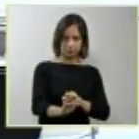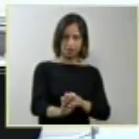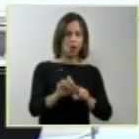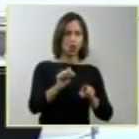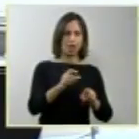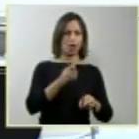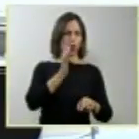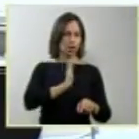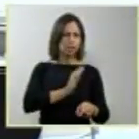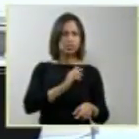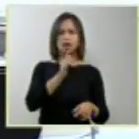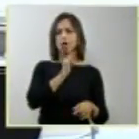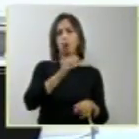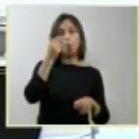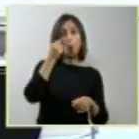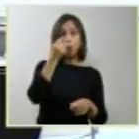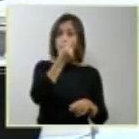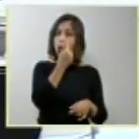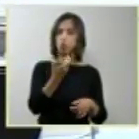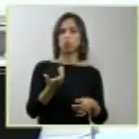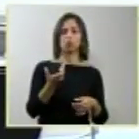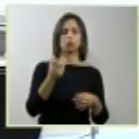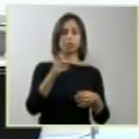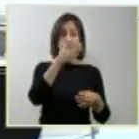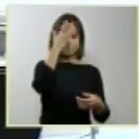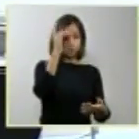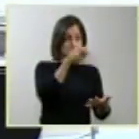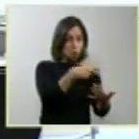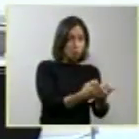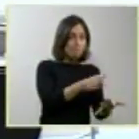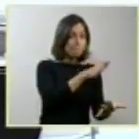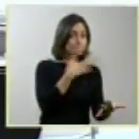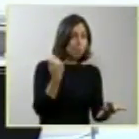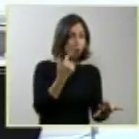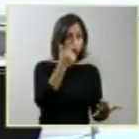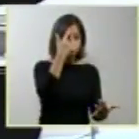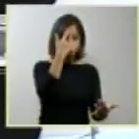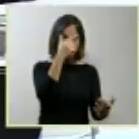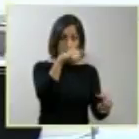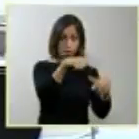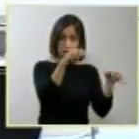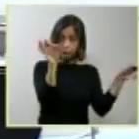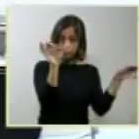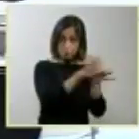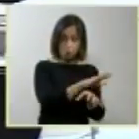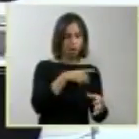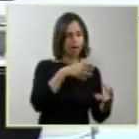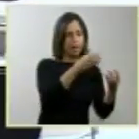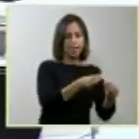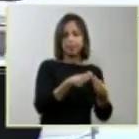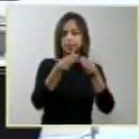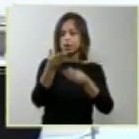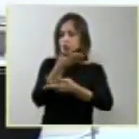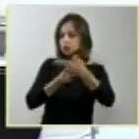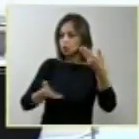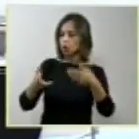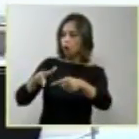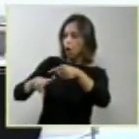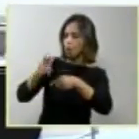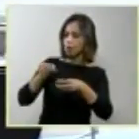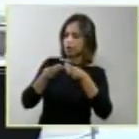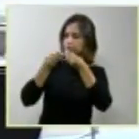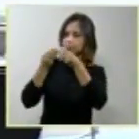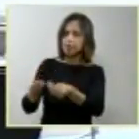está, já terminou a sua existência, e vai transferir para que outro tenha a oportunidade de ter uma vida melhor. Então, tudo que é para o bem, você tem que